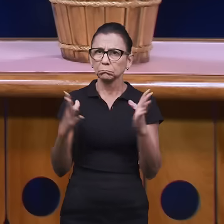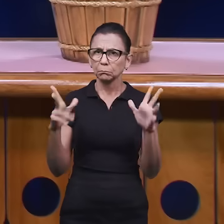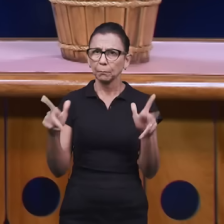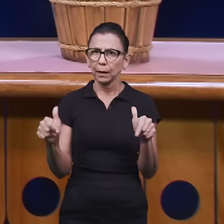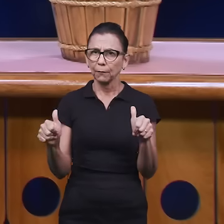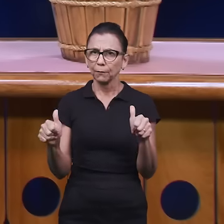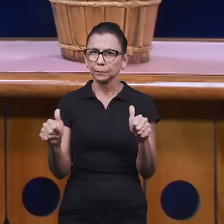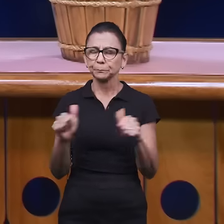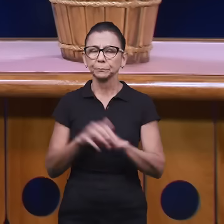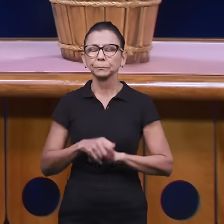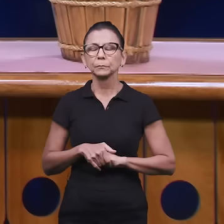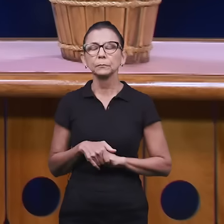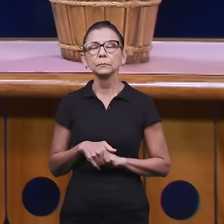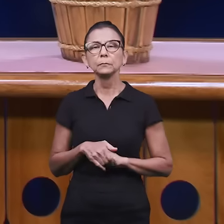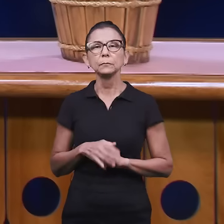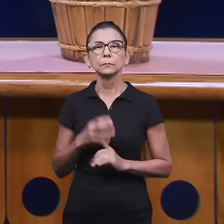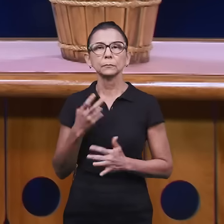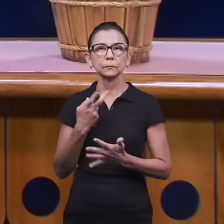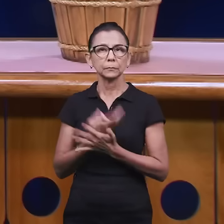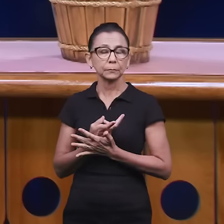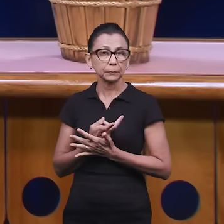que acontecia com eles? Eles